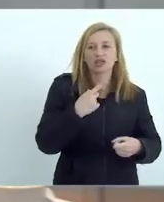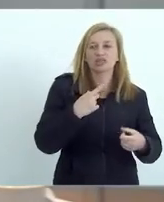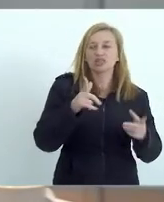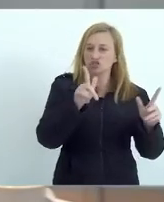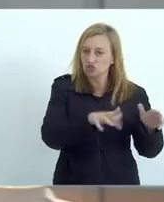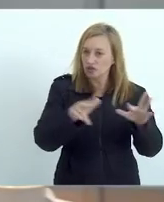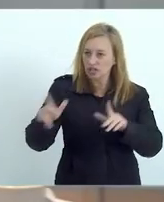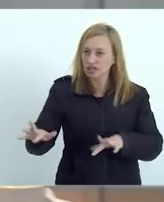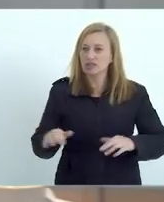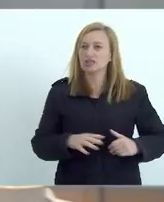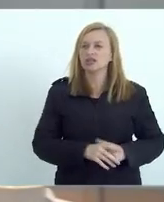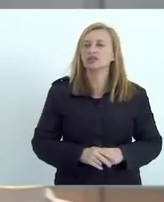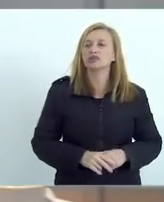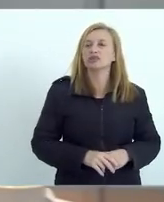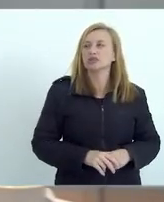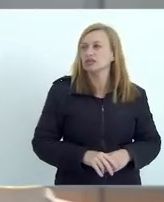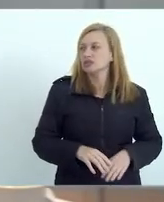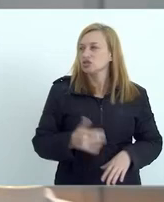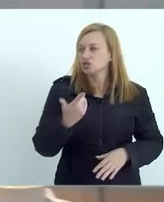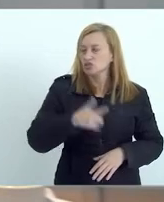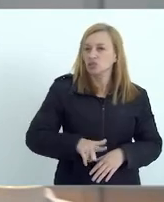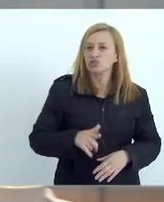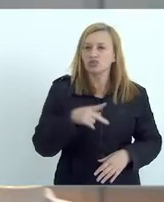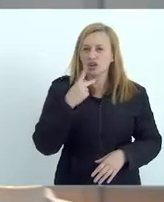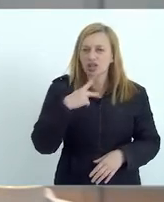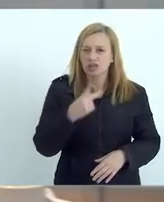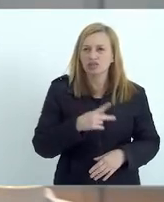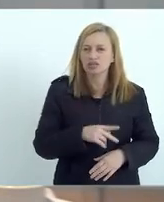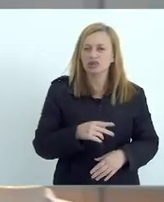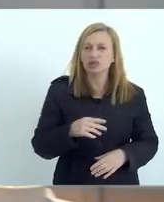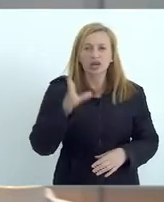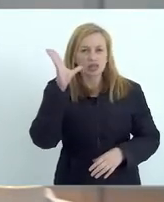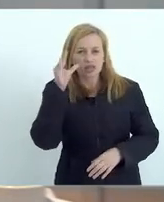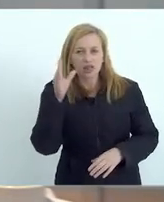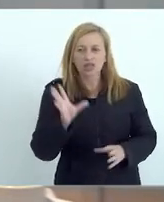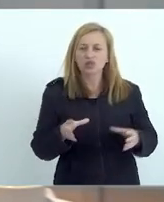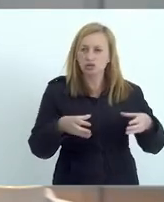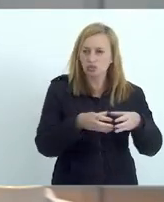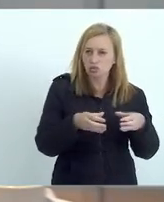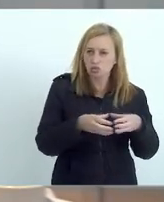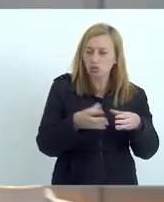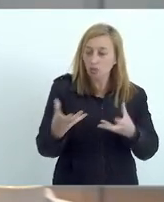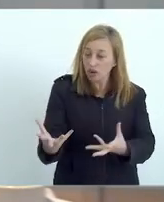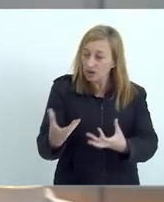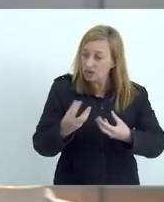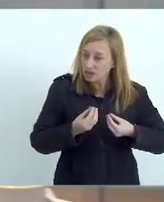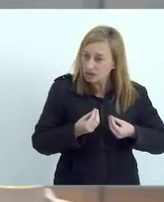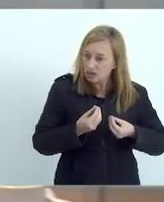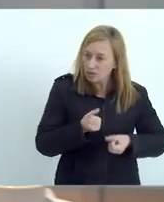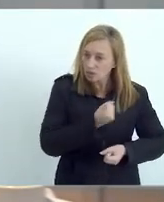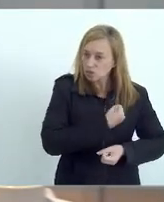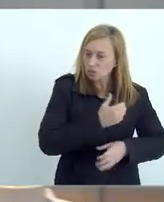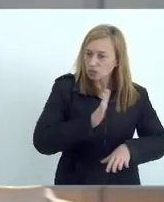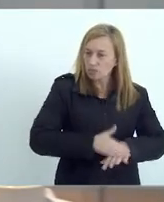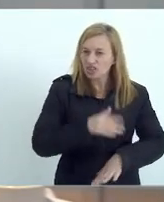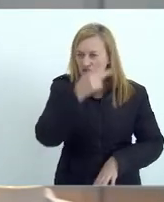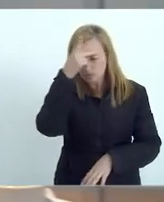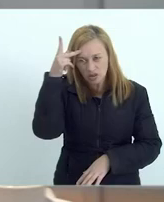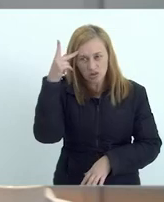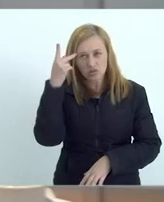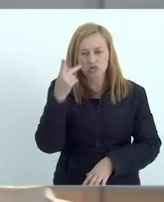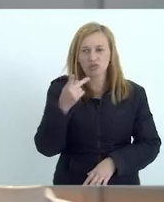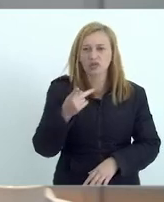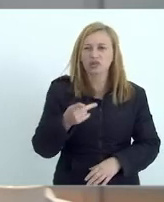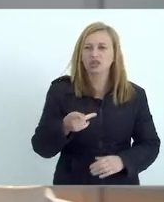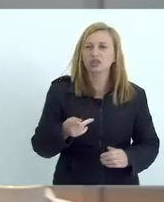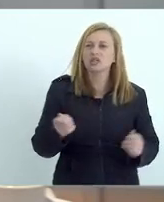essa indicação diferenciação muito embora mais uma vez dizendo é interesse da Tropa recebeu o maior número de candidatos aptos